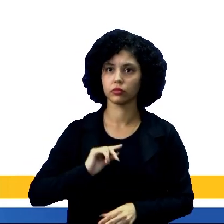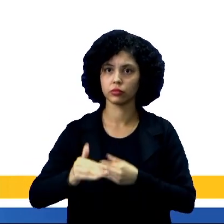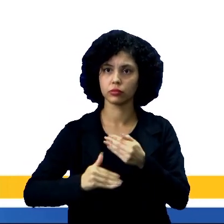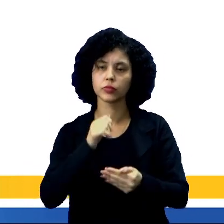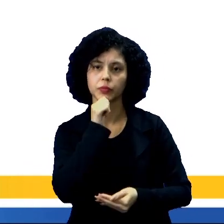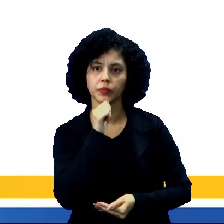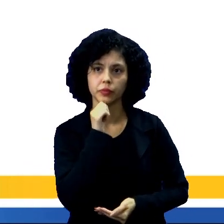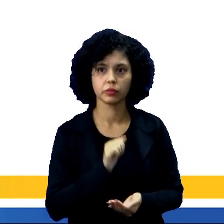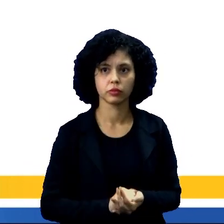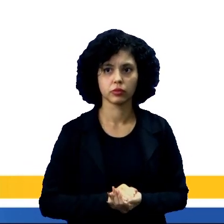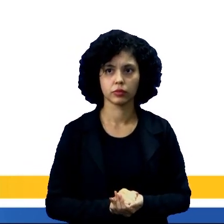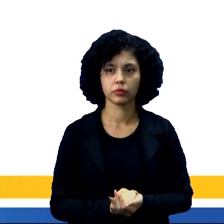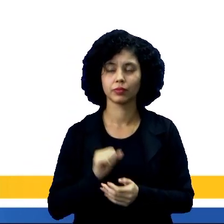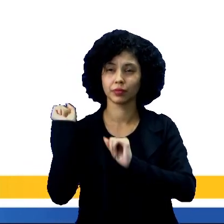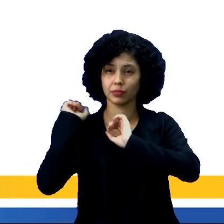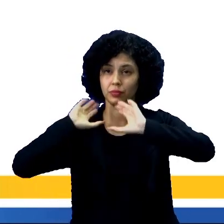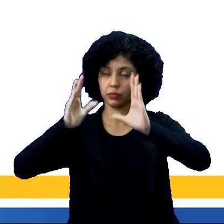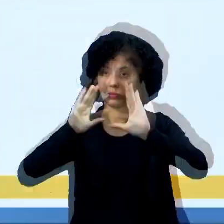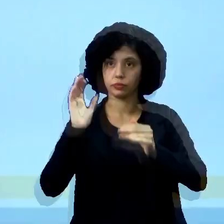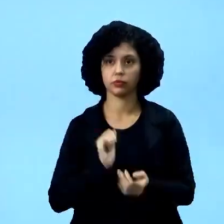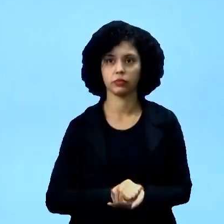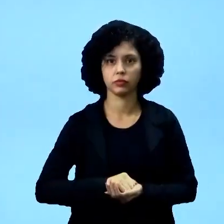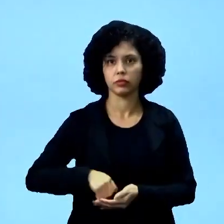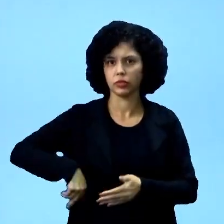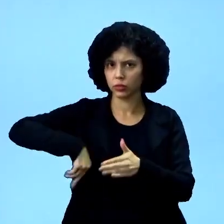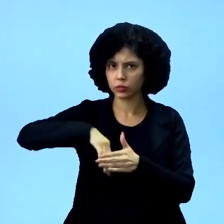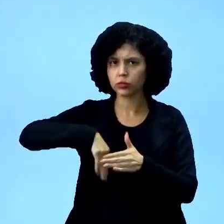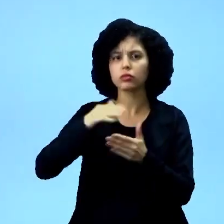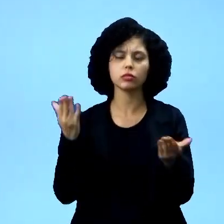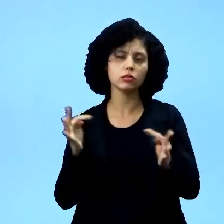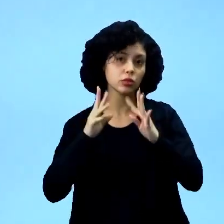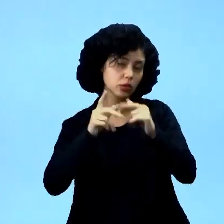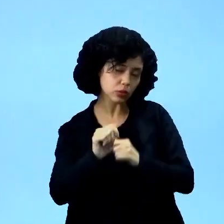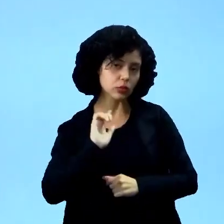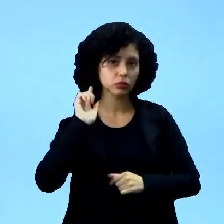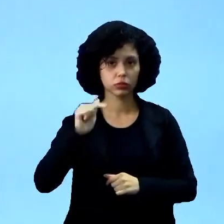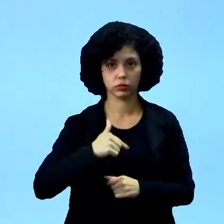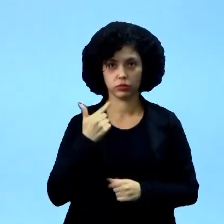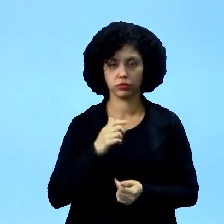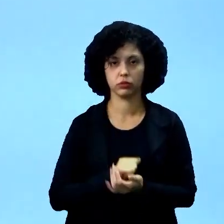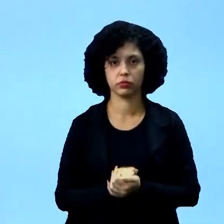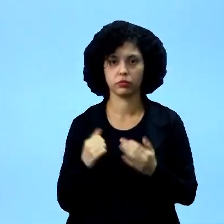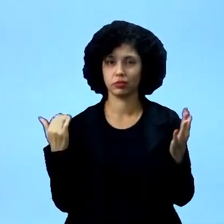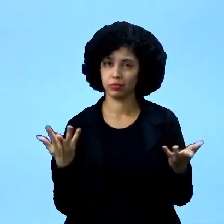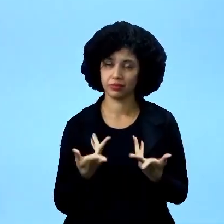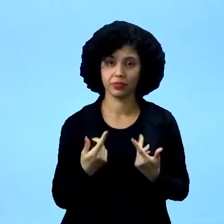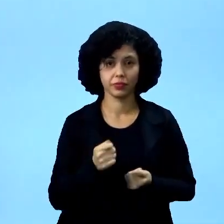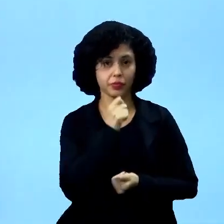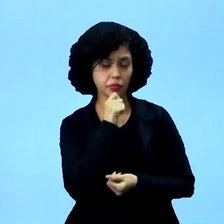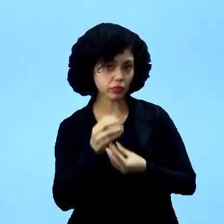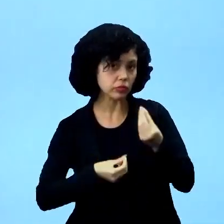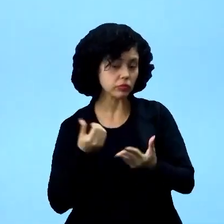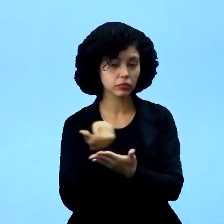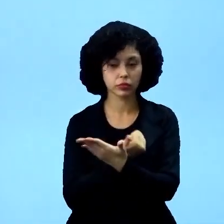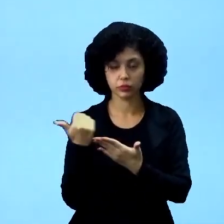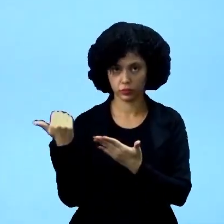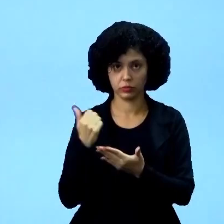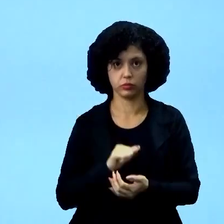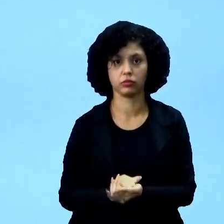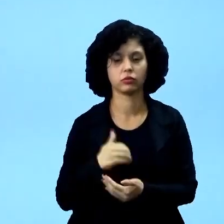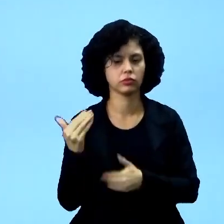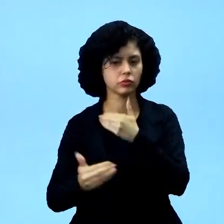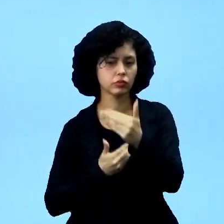rolar, manipuladoras, arremessar, receber, chutar, rebater. Então aqui a gente apresenta as habilidades motoras como ações que a gente